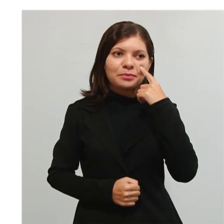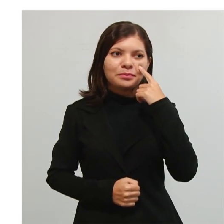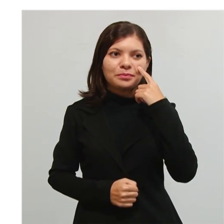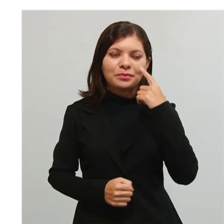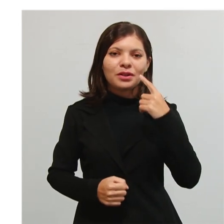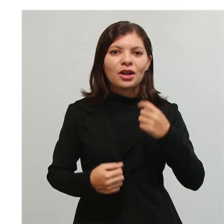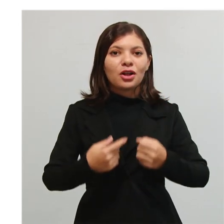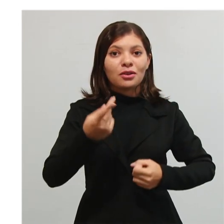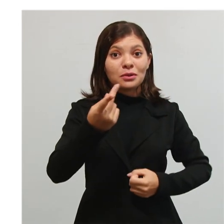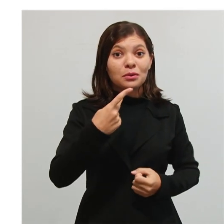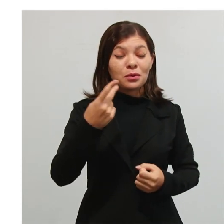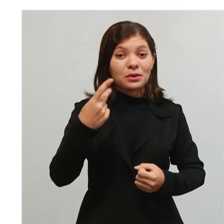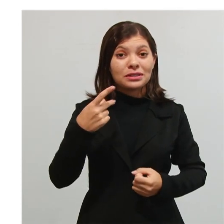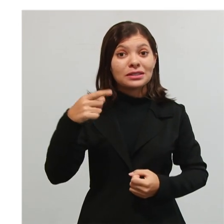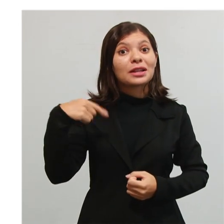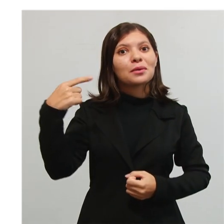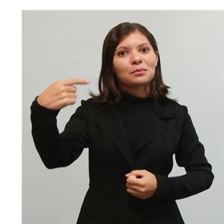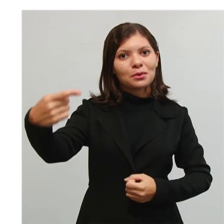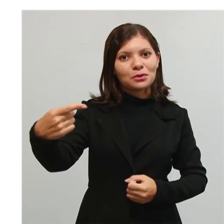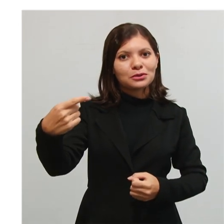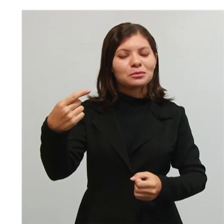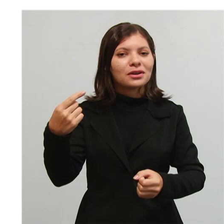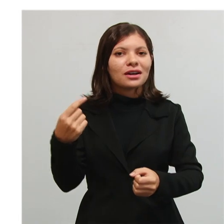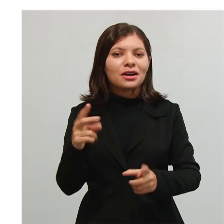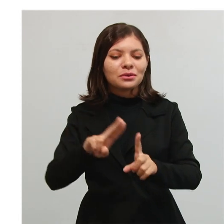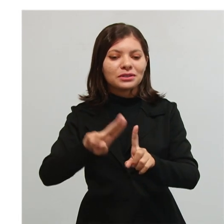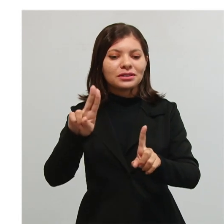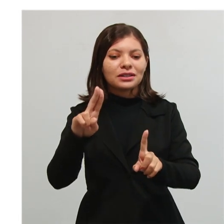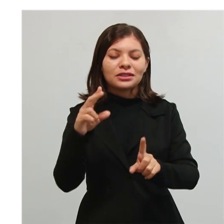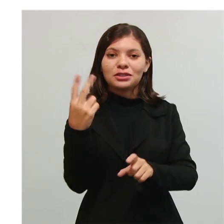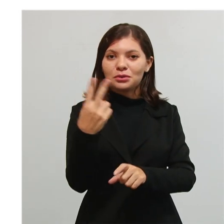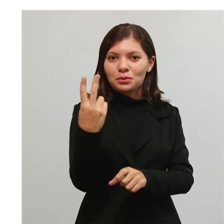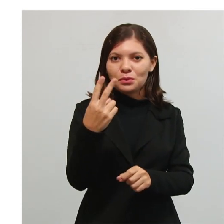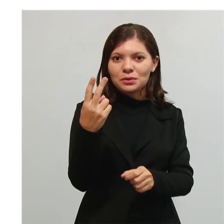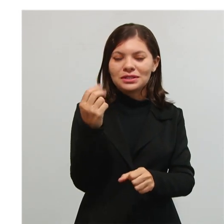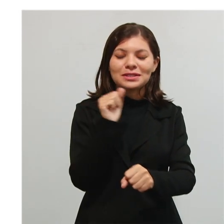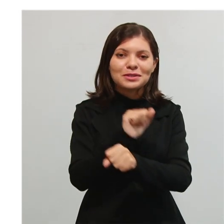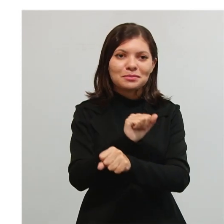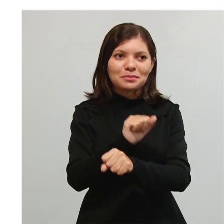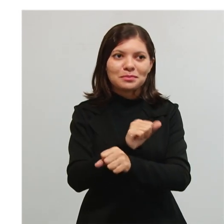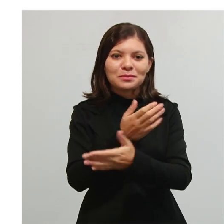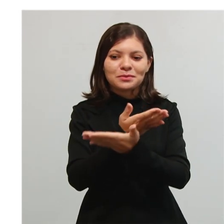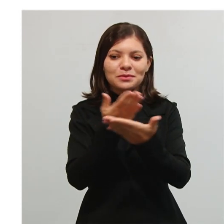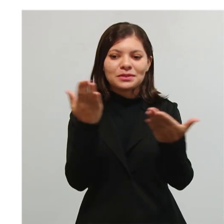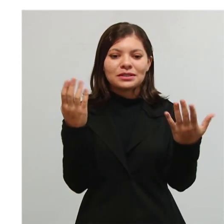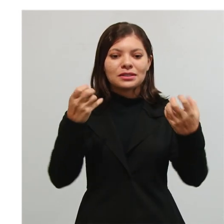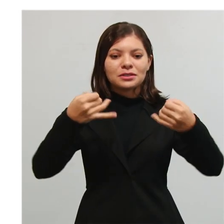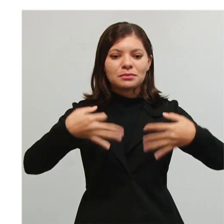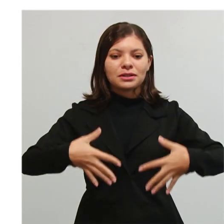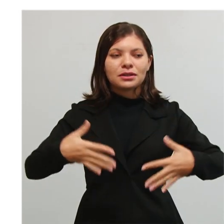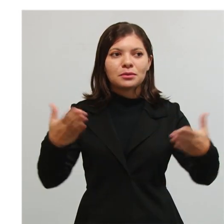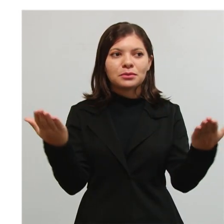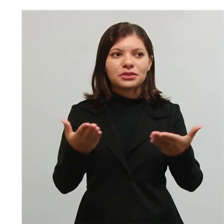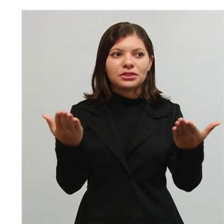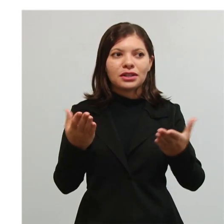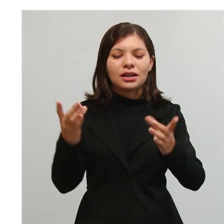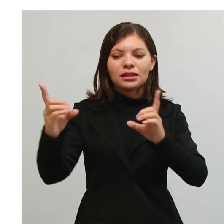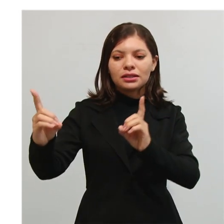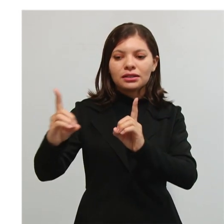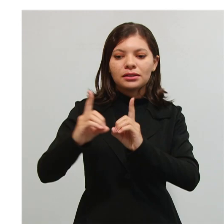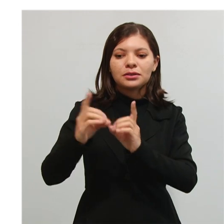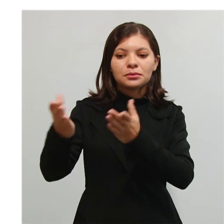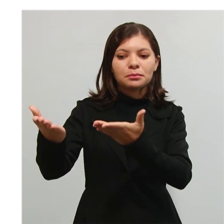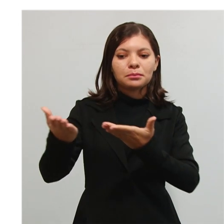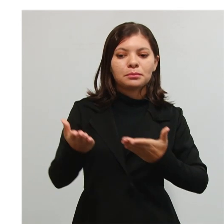vamos então para unidade 2 na próxima aula eu espero vocês então nós falamos um pouquinho sobre atendimento e técnicas